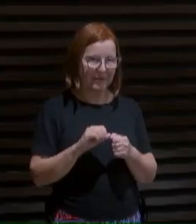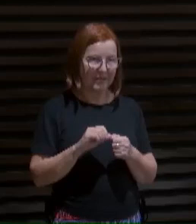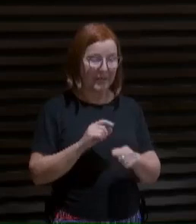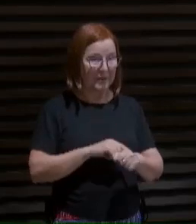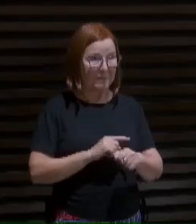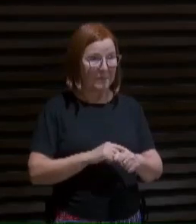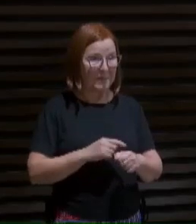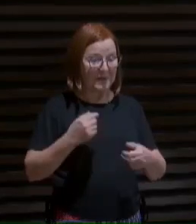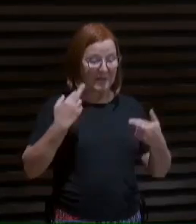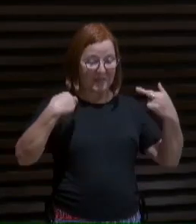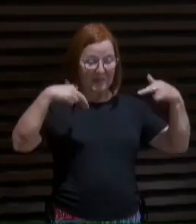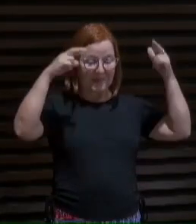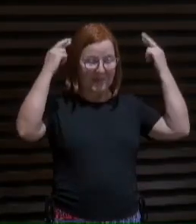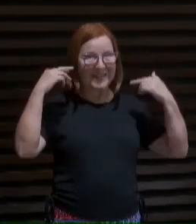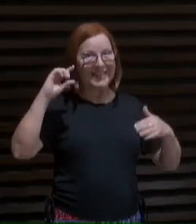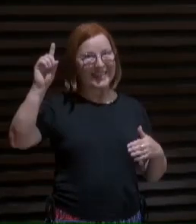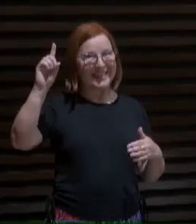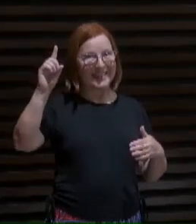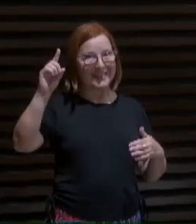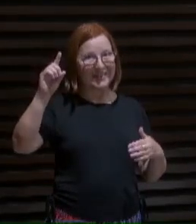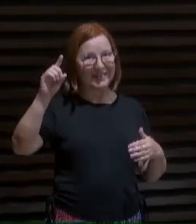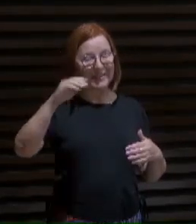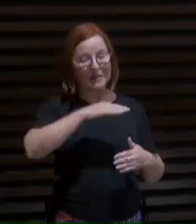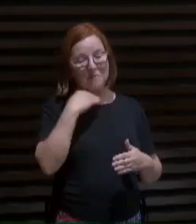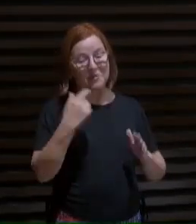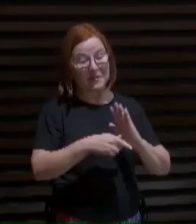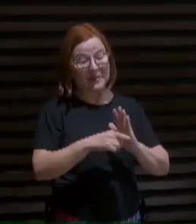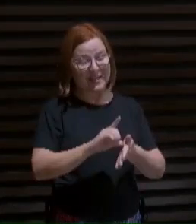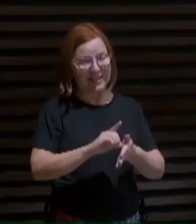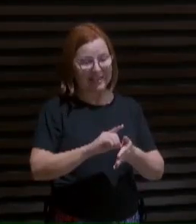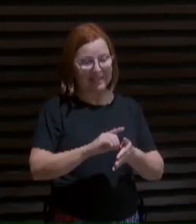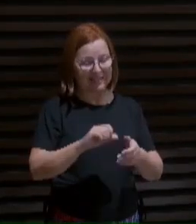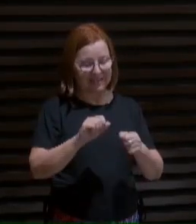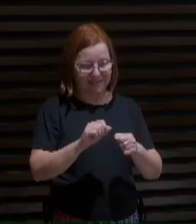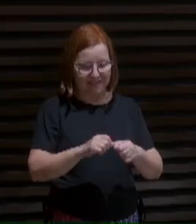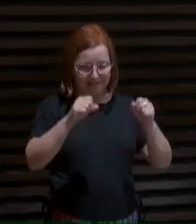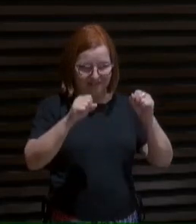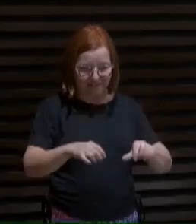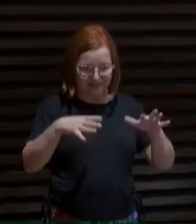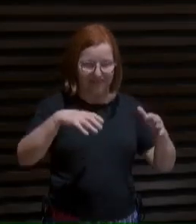imolado antes da fundação do mundo.